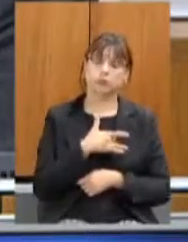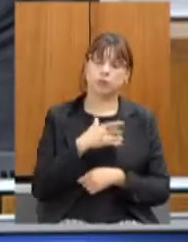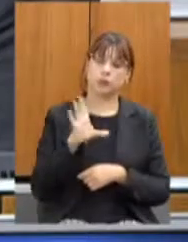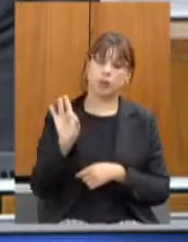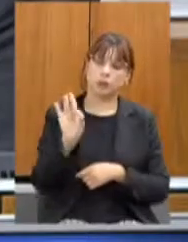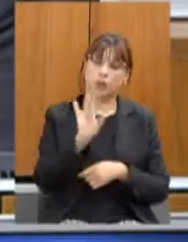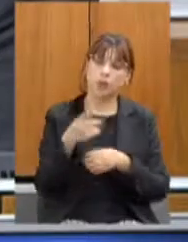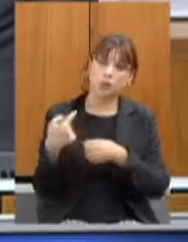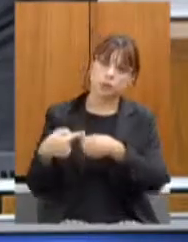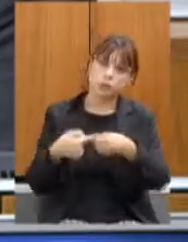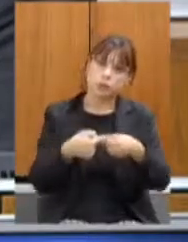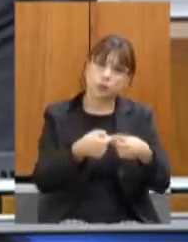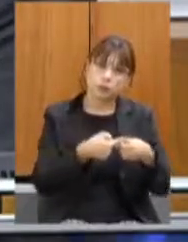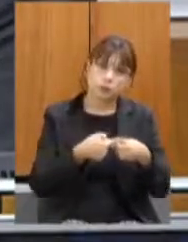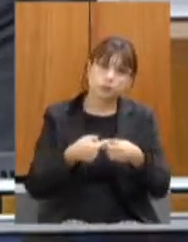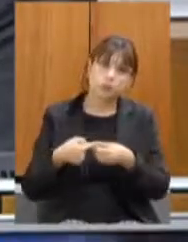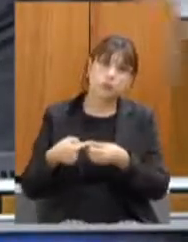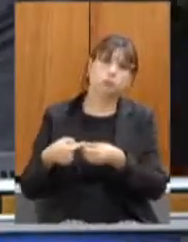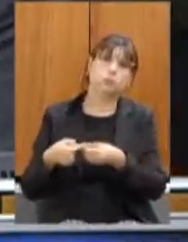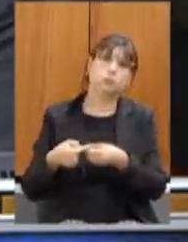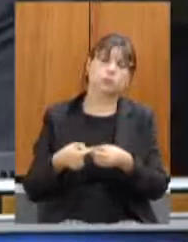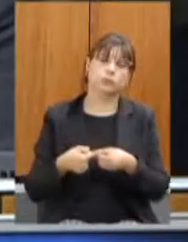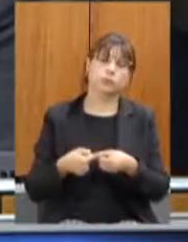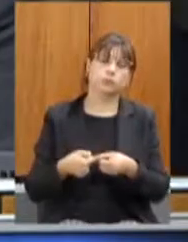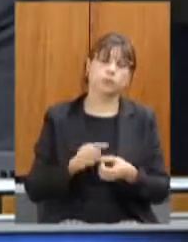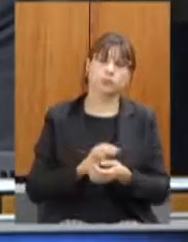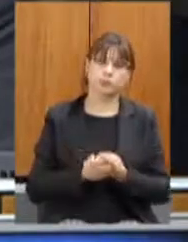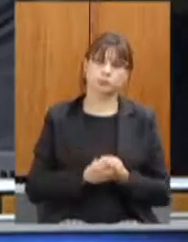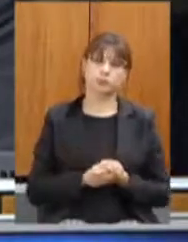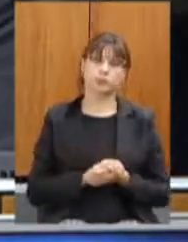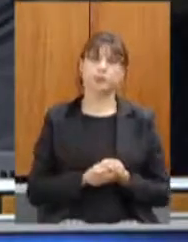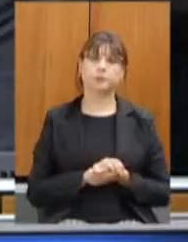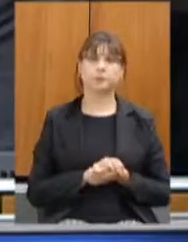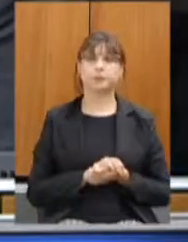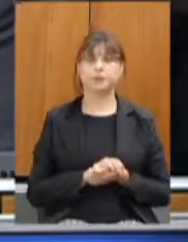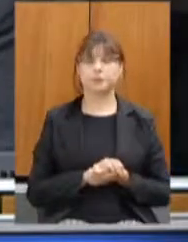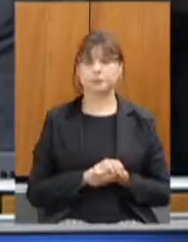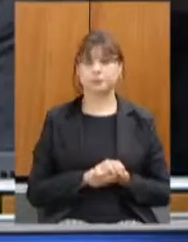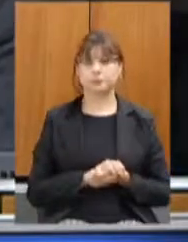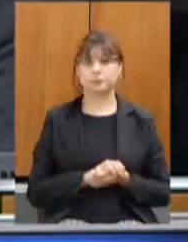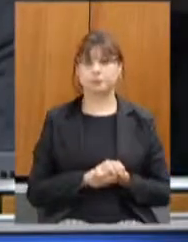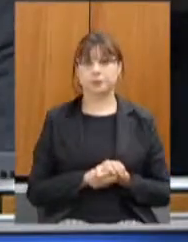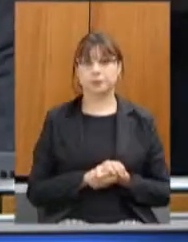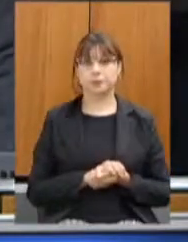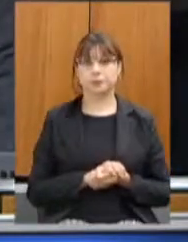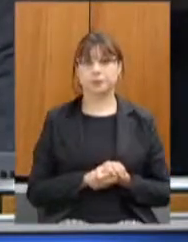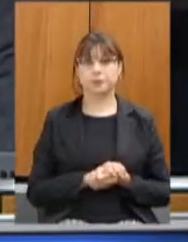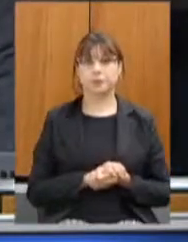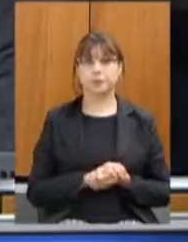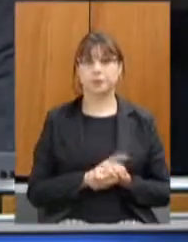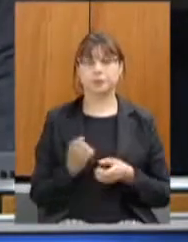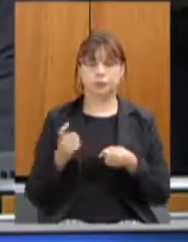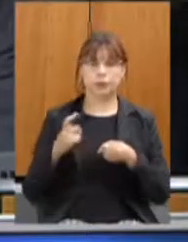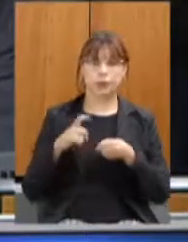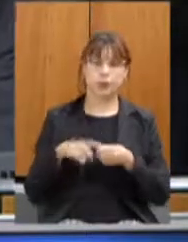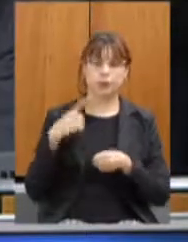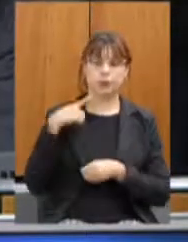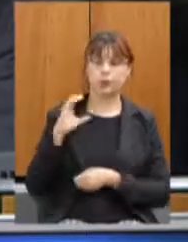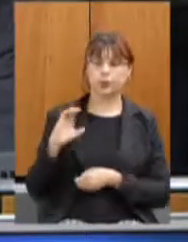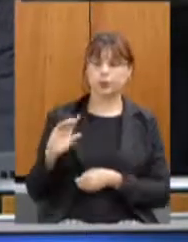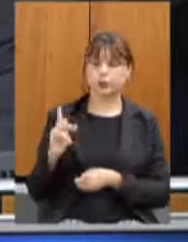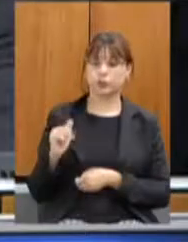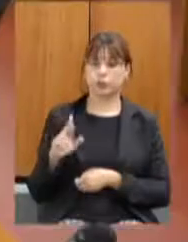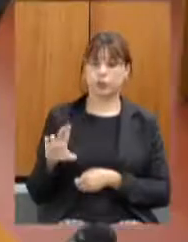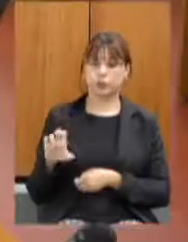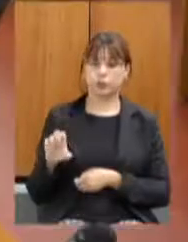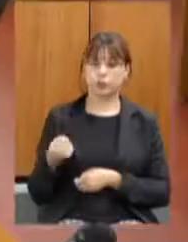municípios a fazer é comunicado Nascente e os outros a palavra o deputado Charles